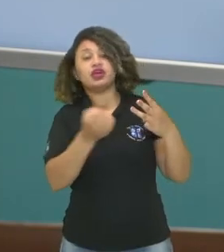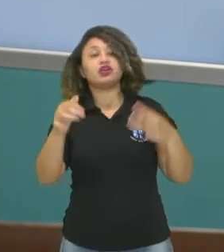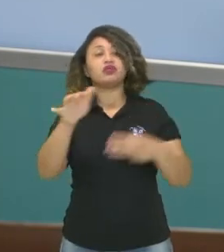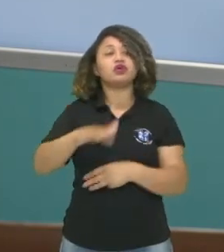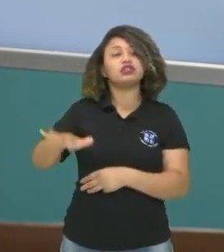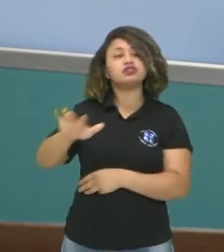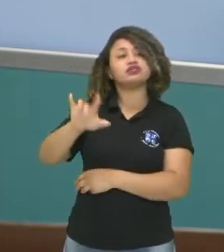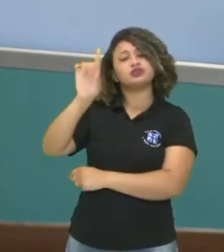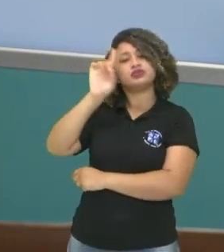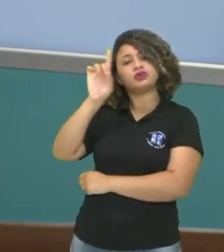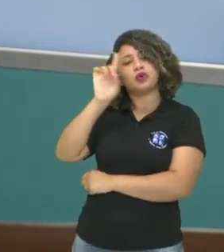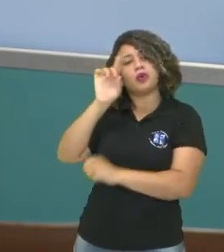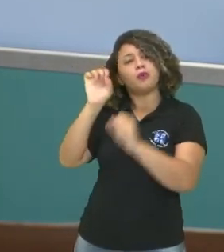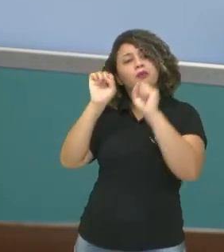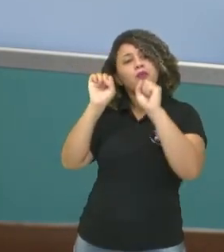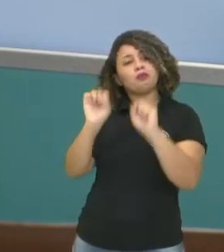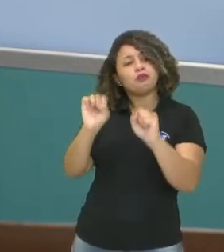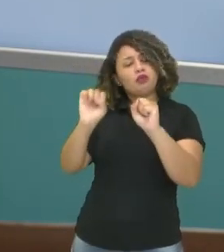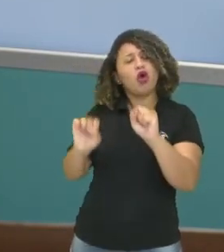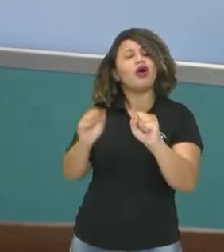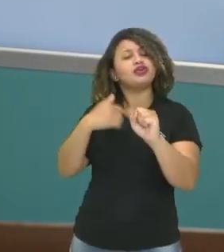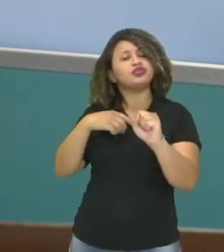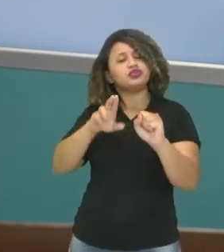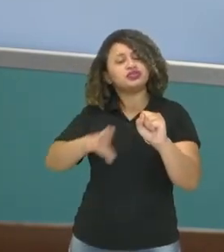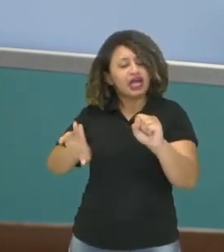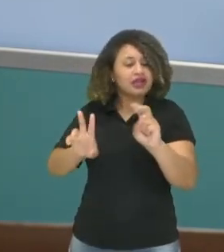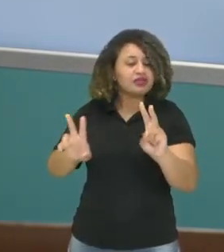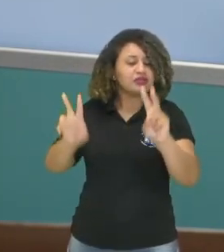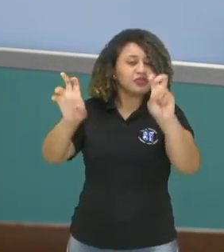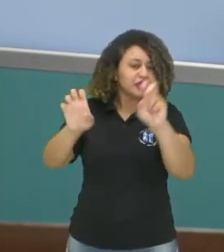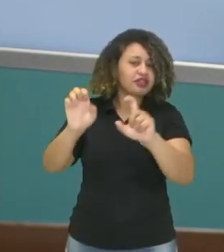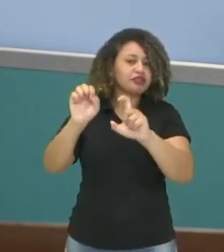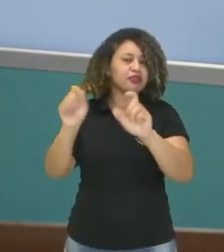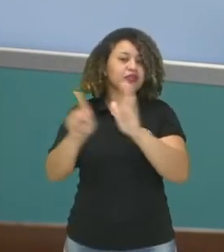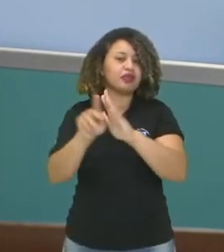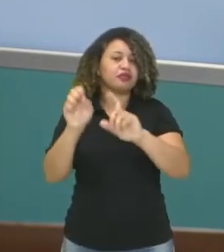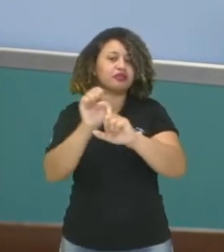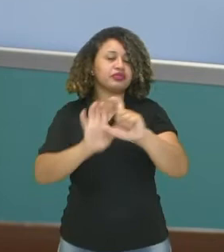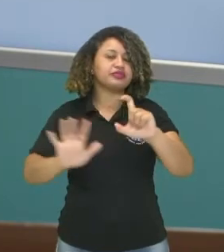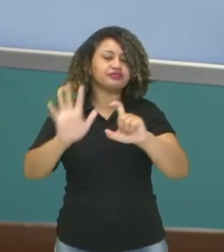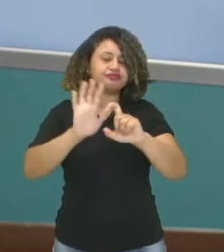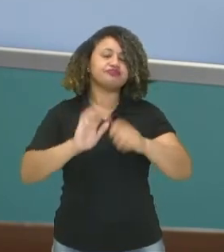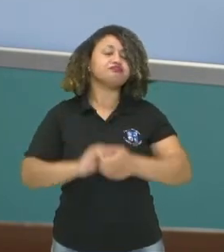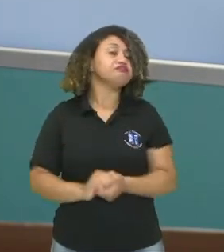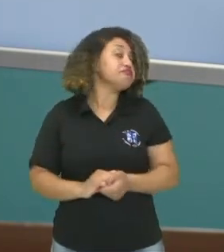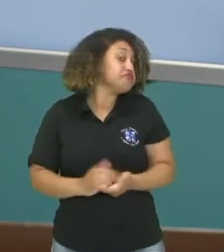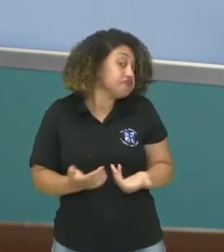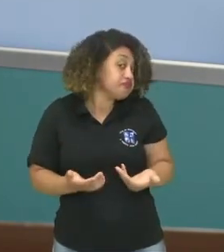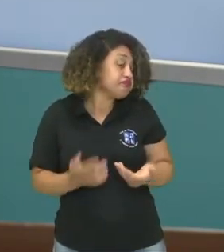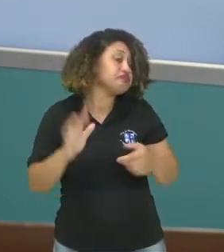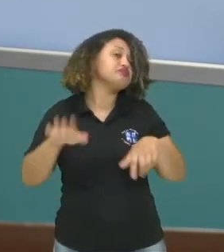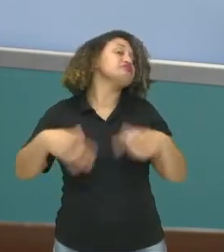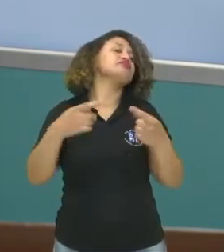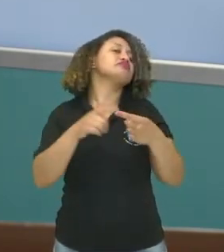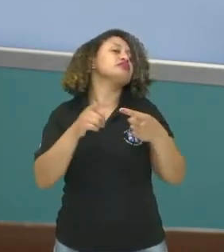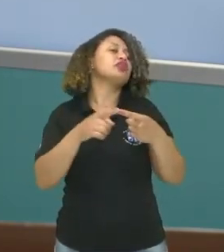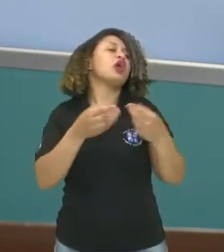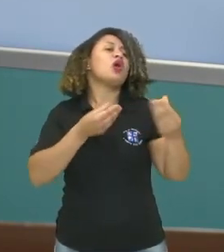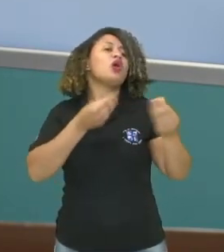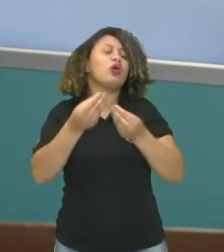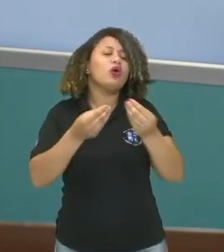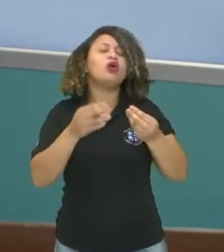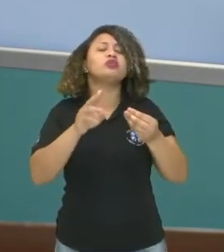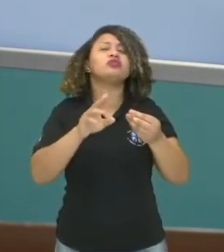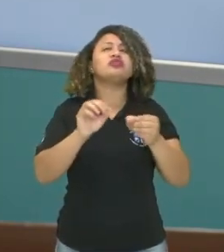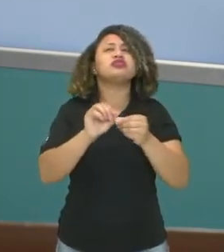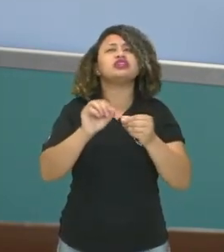pergunta, como fazer uma crítica social utilizando o humor? Isso mesmo, trazendo algo engraçado, trazendo uma crítica um